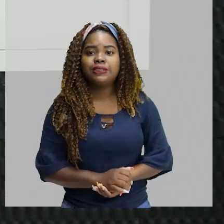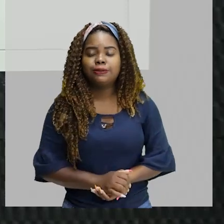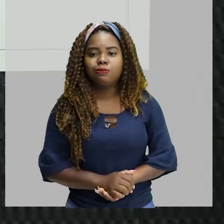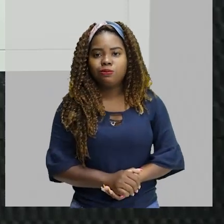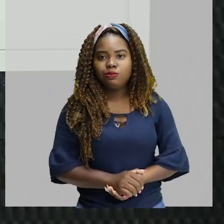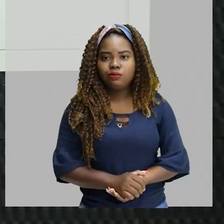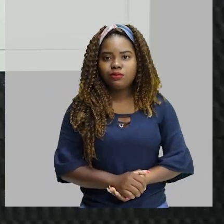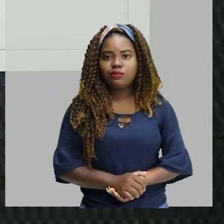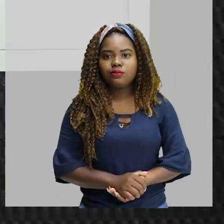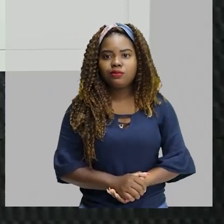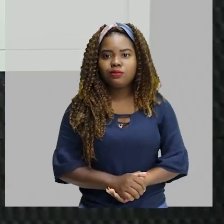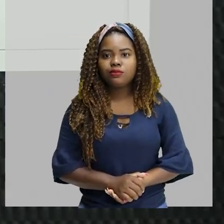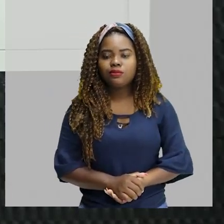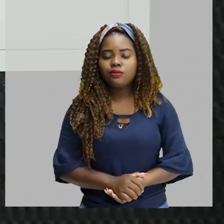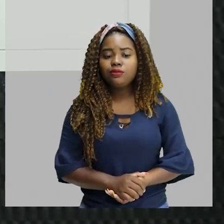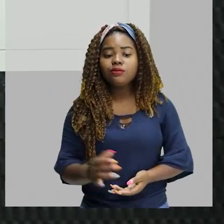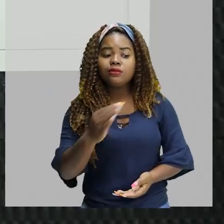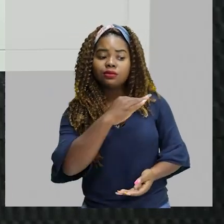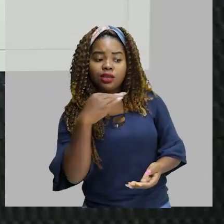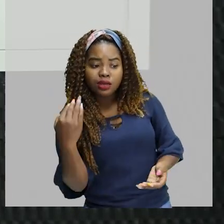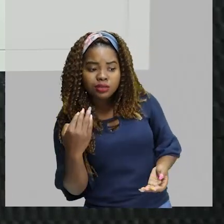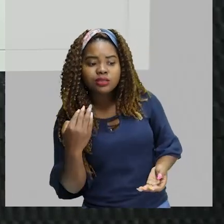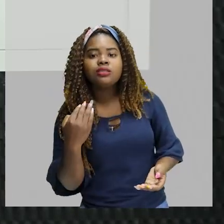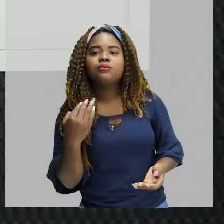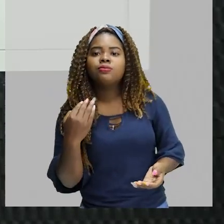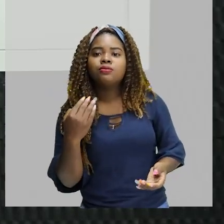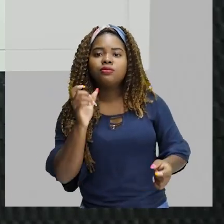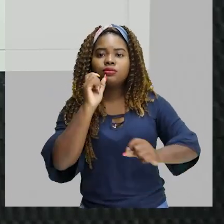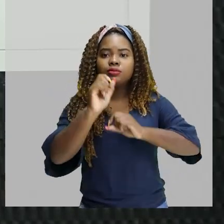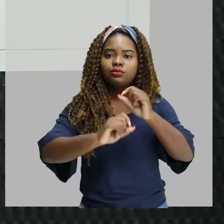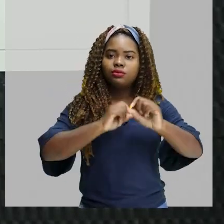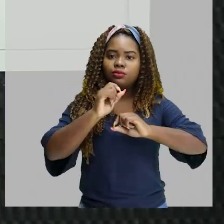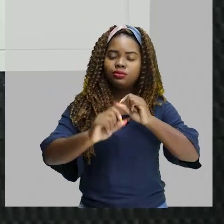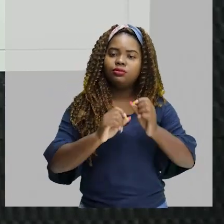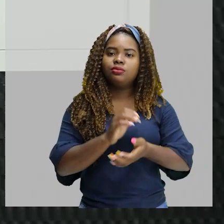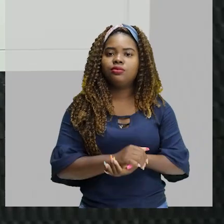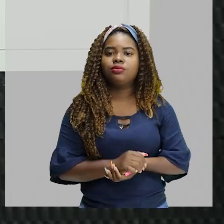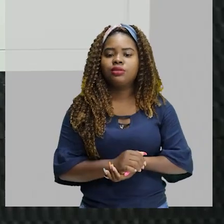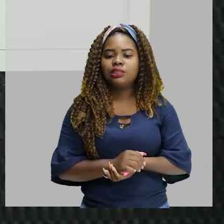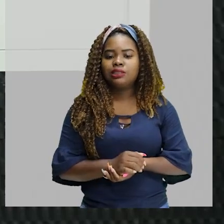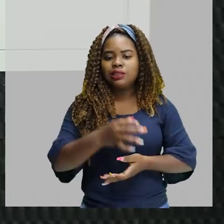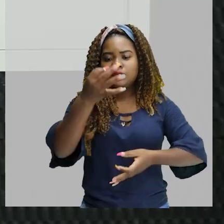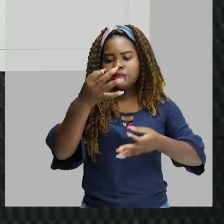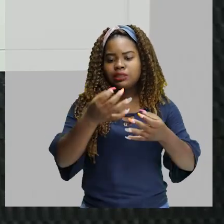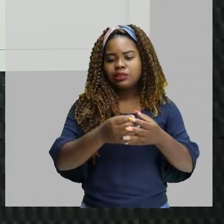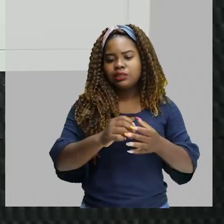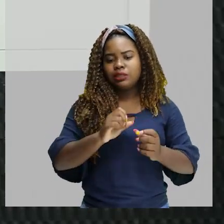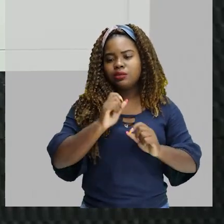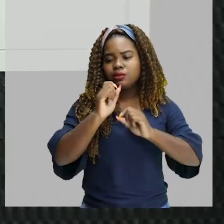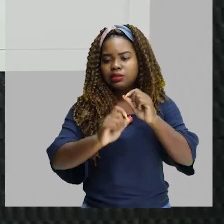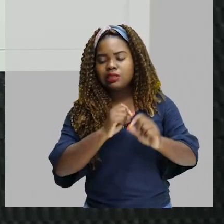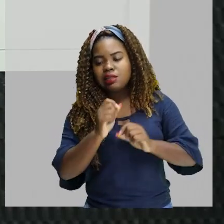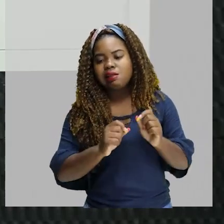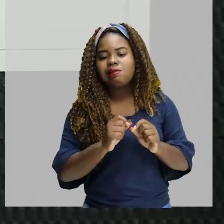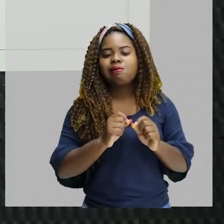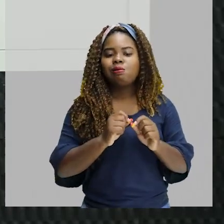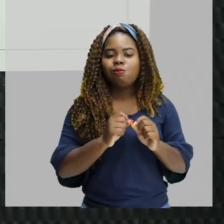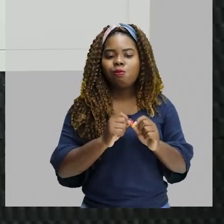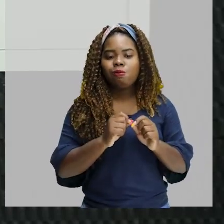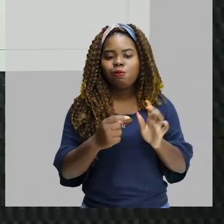a morte, e esta morte entrando, sendo justificada, sendo,